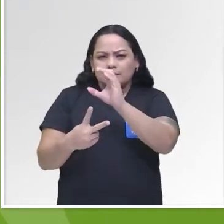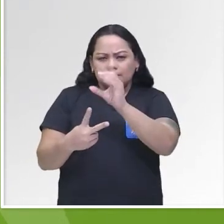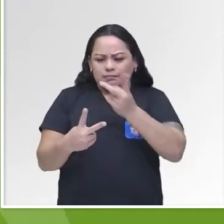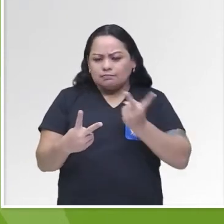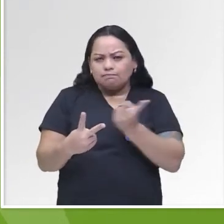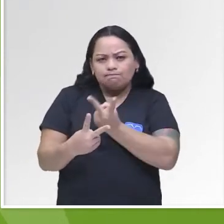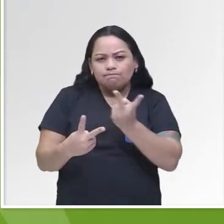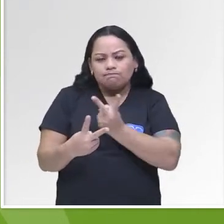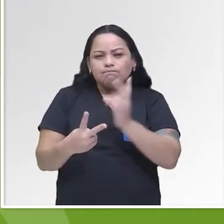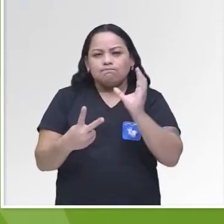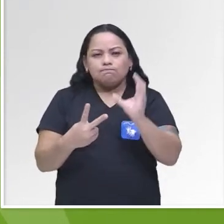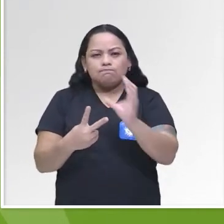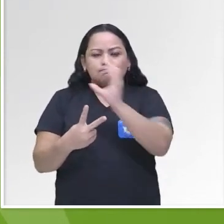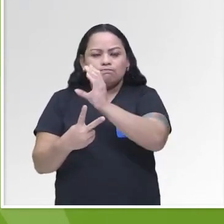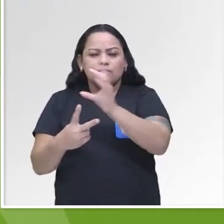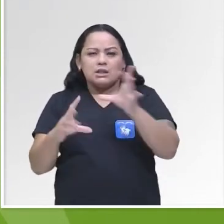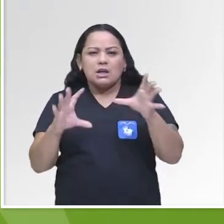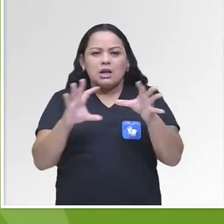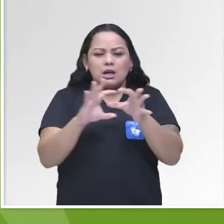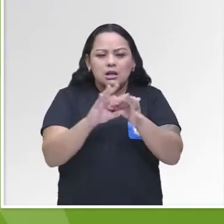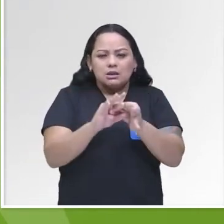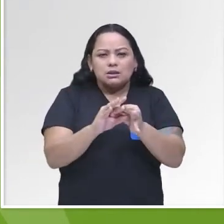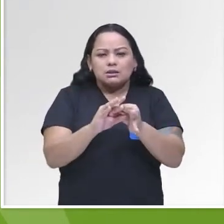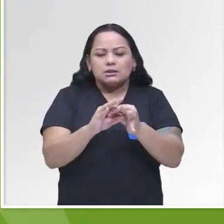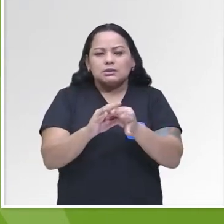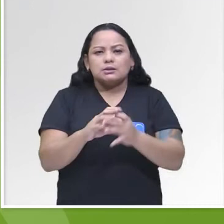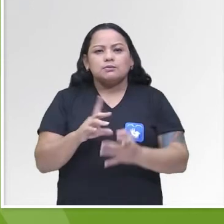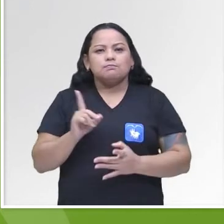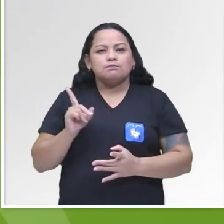carbonos ligados a ele,